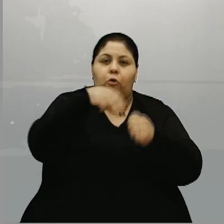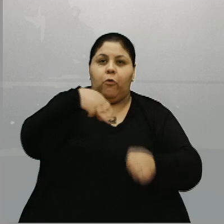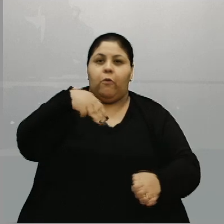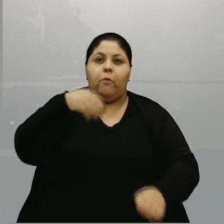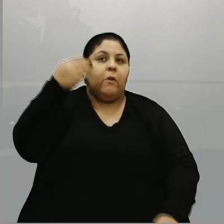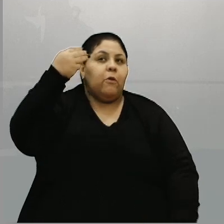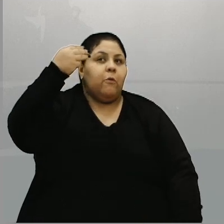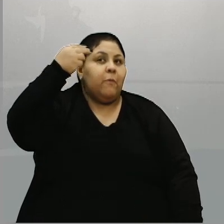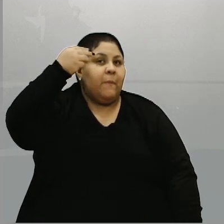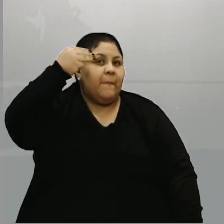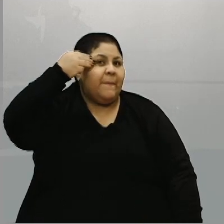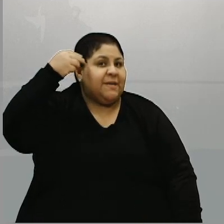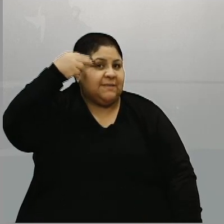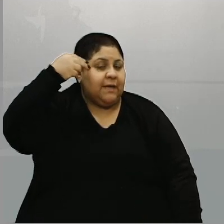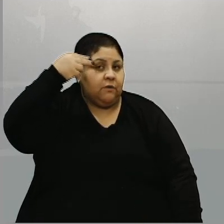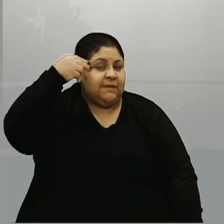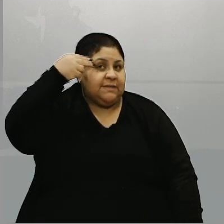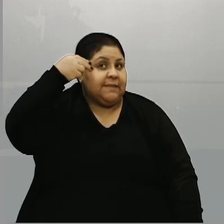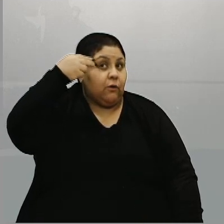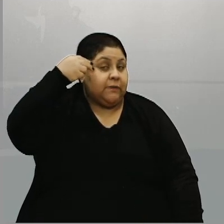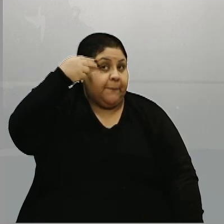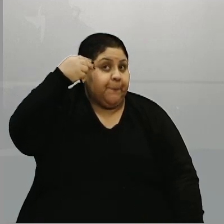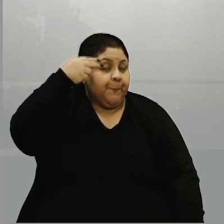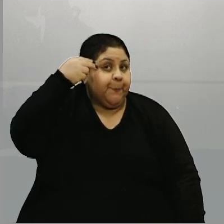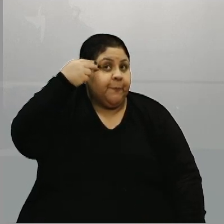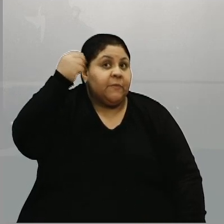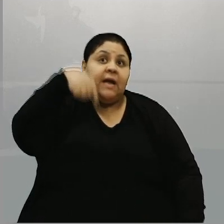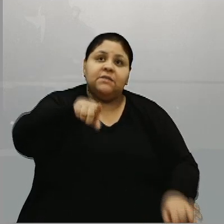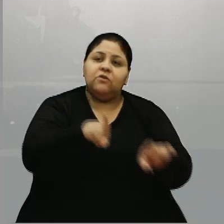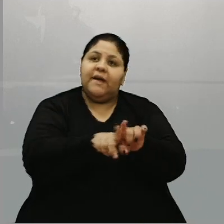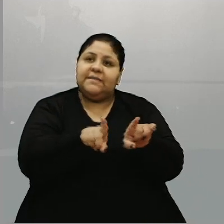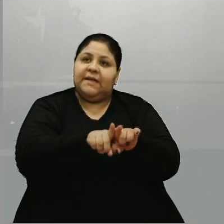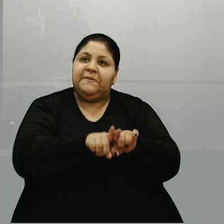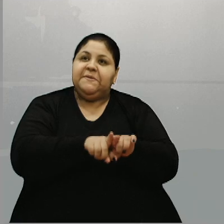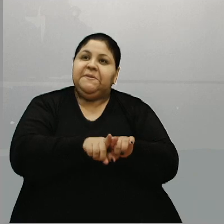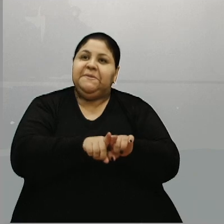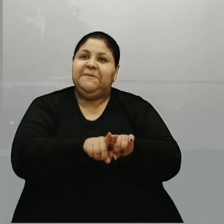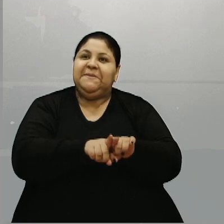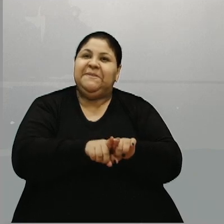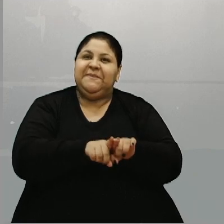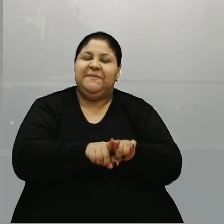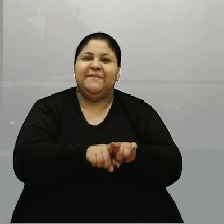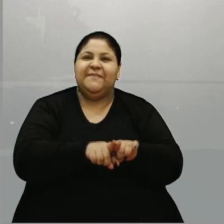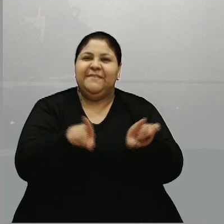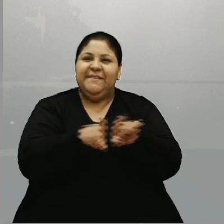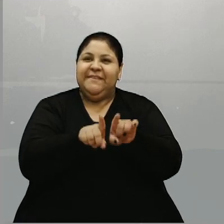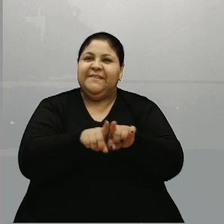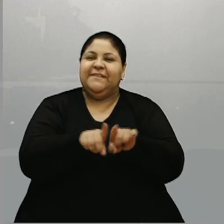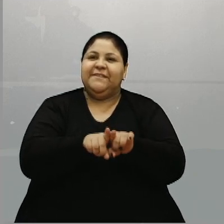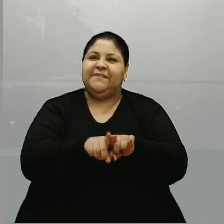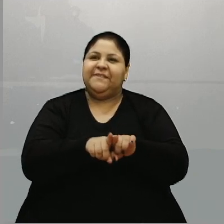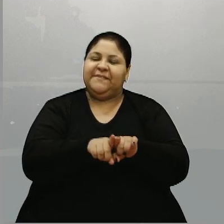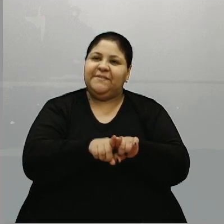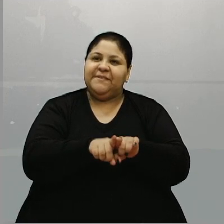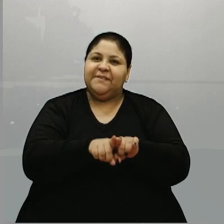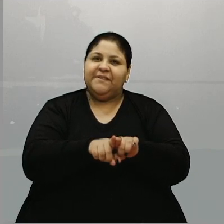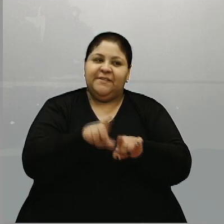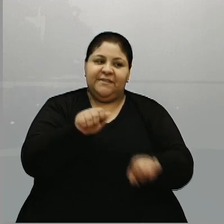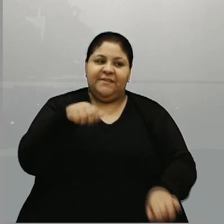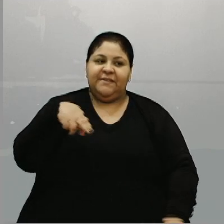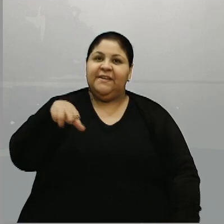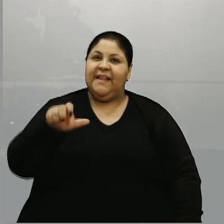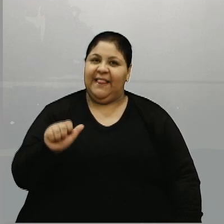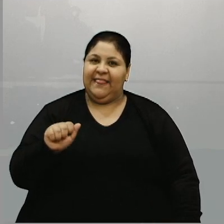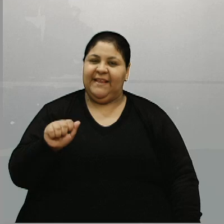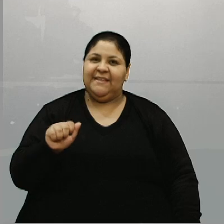Gregori, aqui da Câmara de Vereadores. A revisão textual, então, pelo Paulo Rufato, pela Ana Lúcia